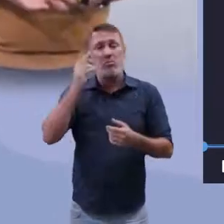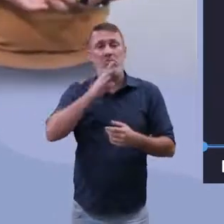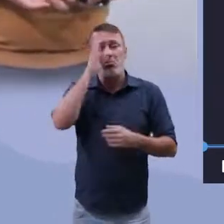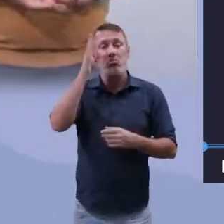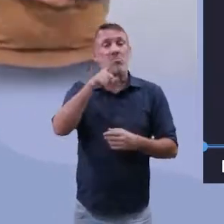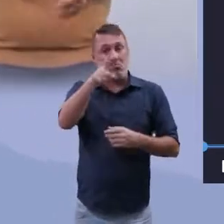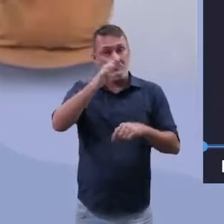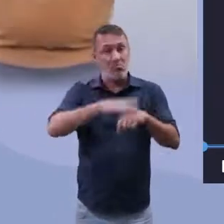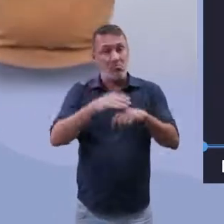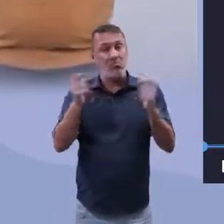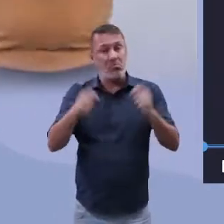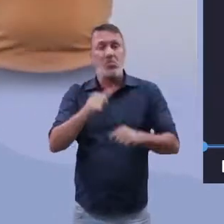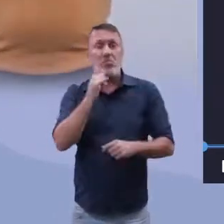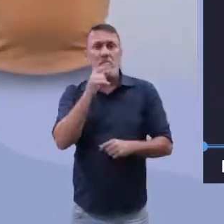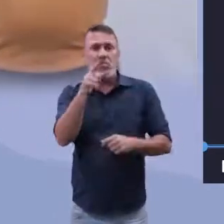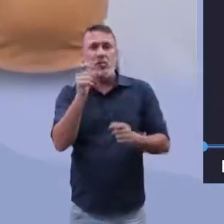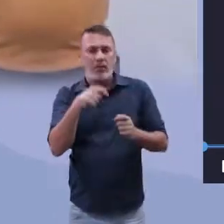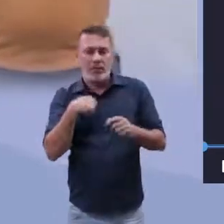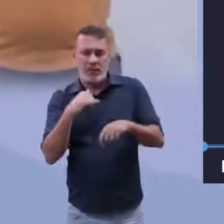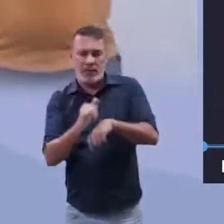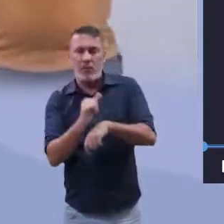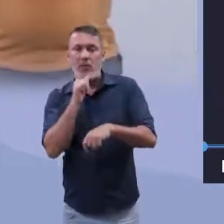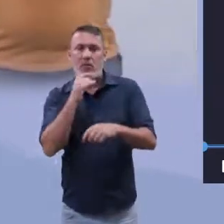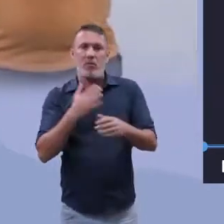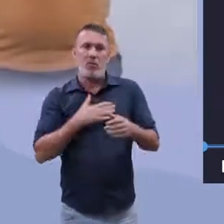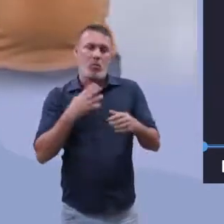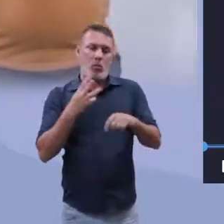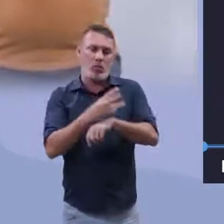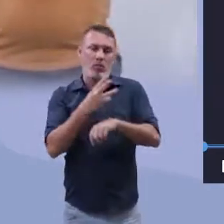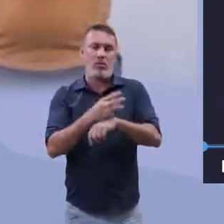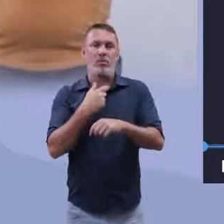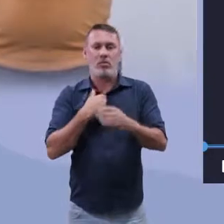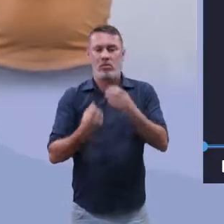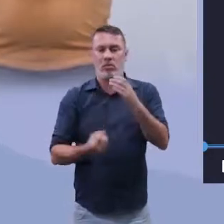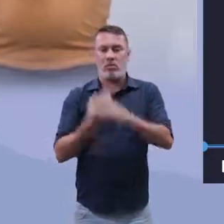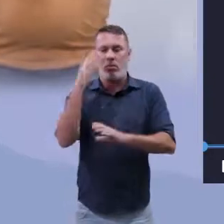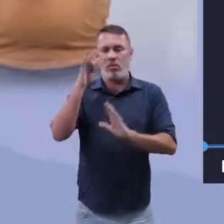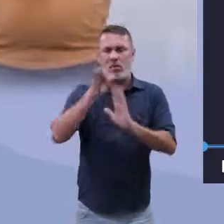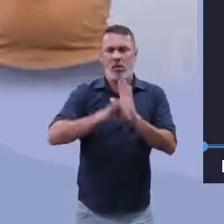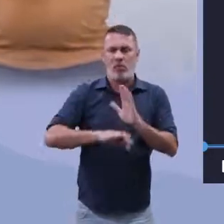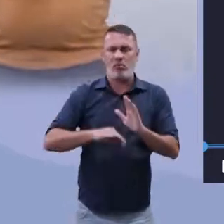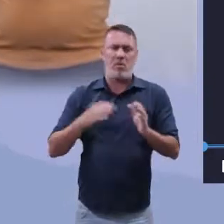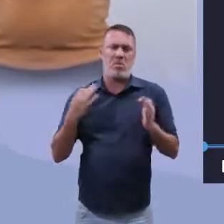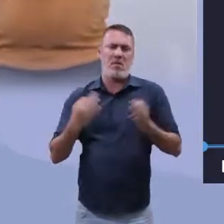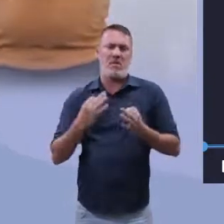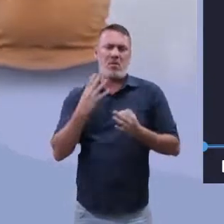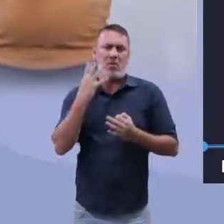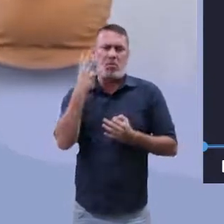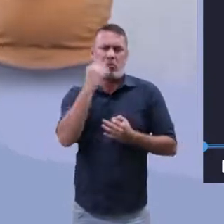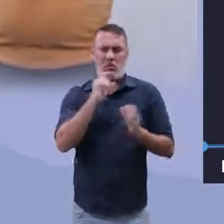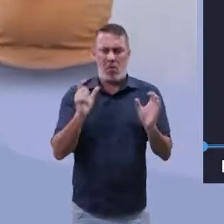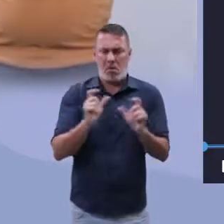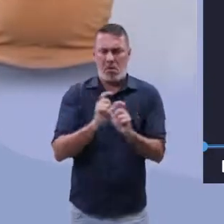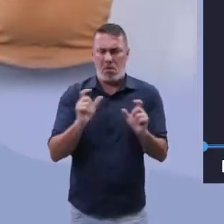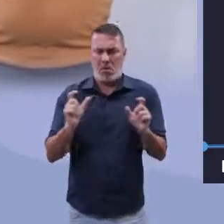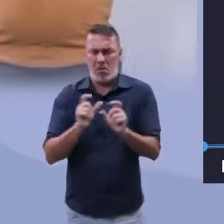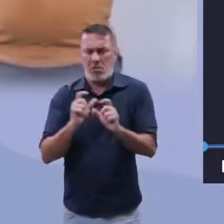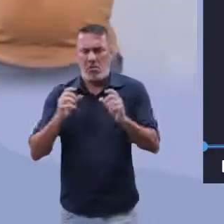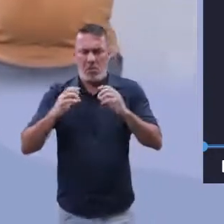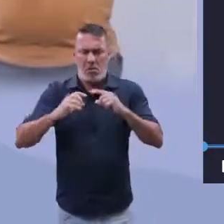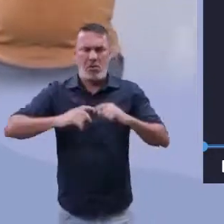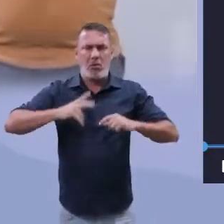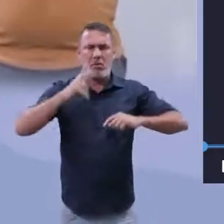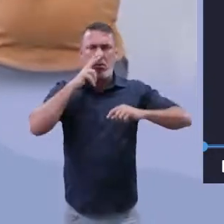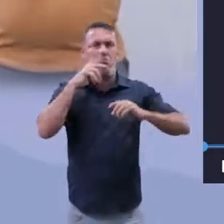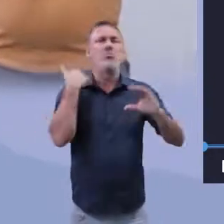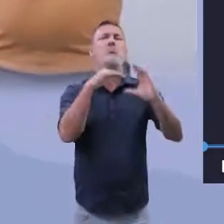fazer. Você pode fazer aqui, por exemplo, eu posso pegar no meu WhatsApp, criar um texto bonitinho, um texto perfeito, parece até